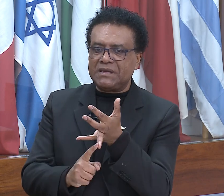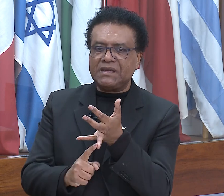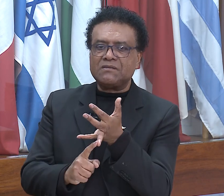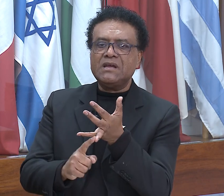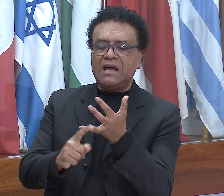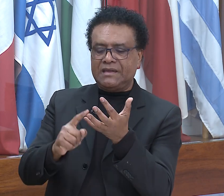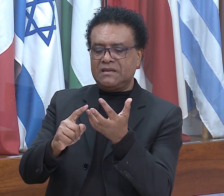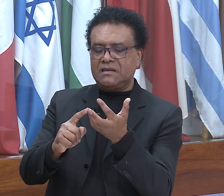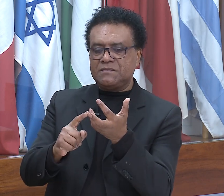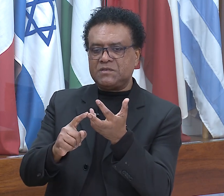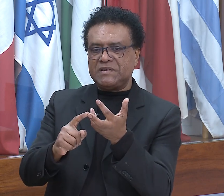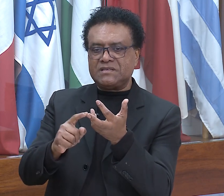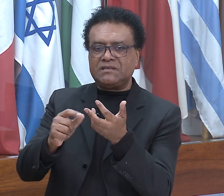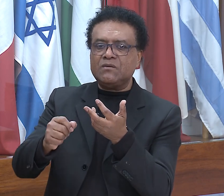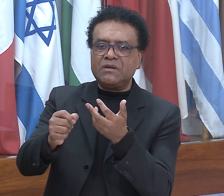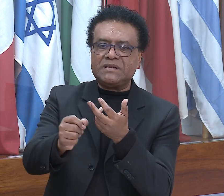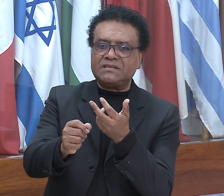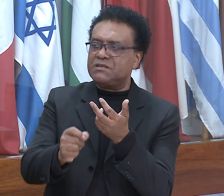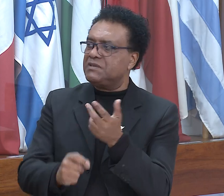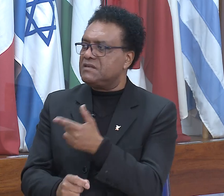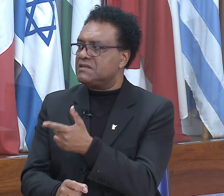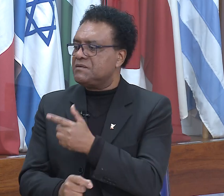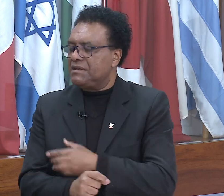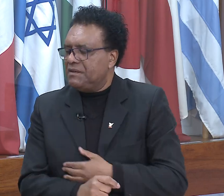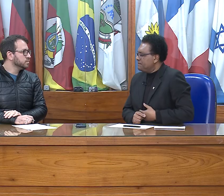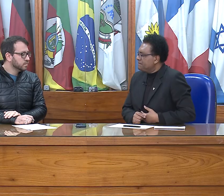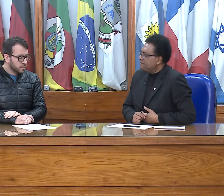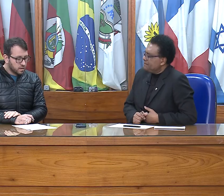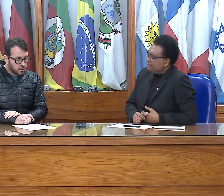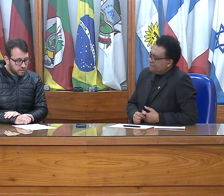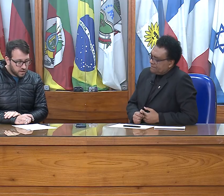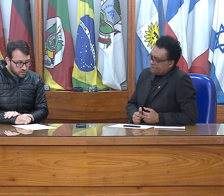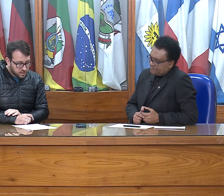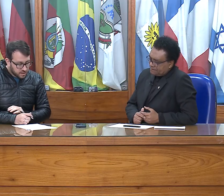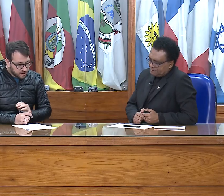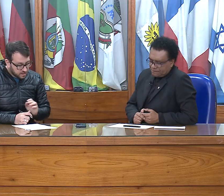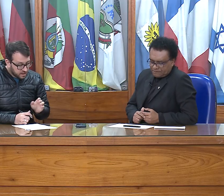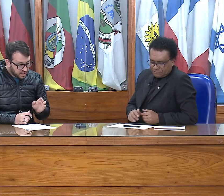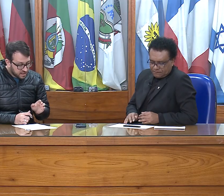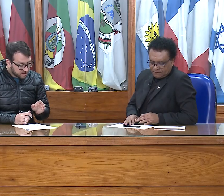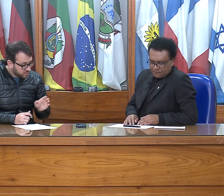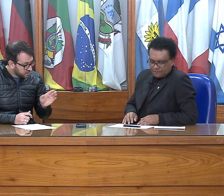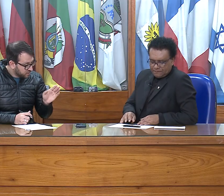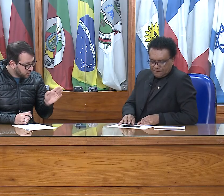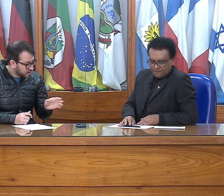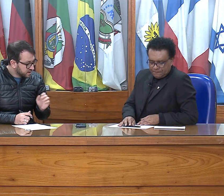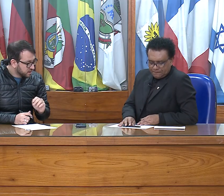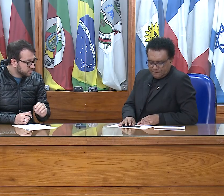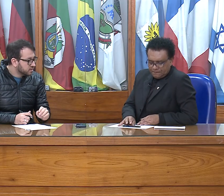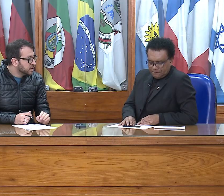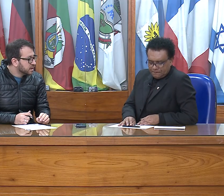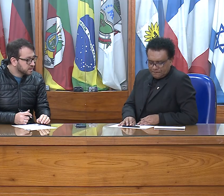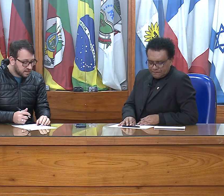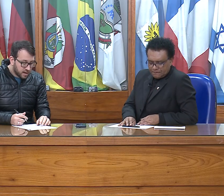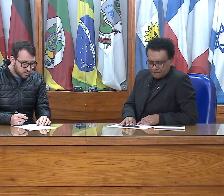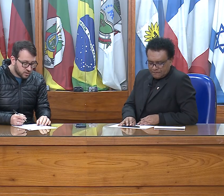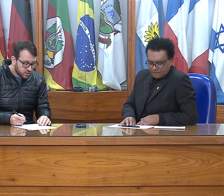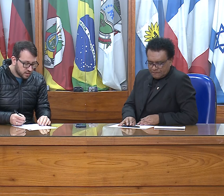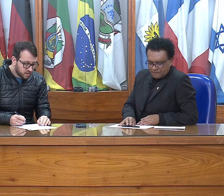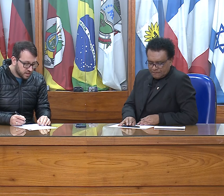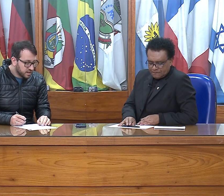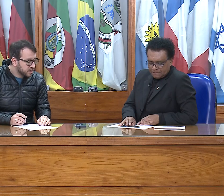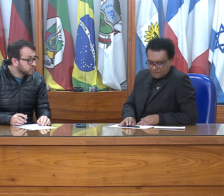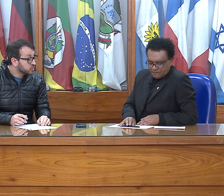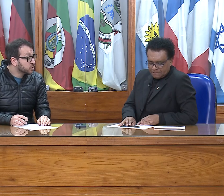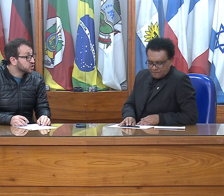o lojista pequeno aquele que realmente precisa ter um representante muitas vezes não tem Vereador ainda naquela estrutura que a gente falou da questão racial